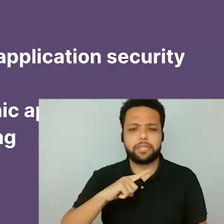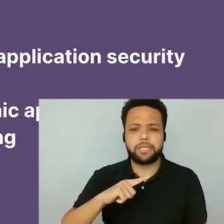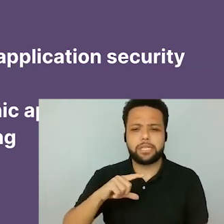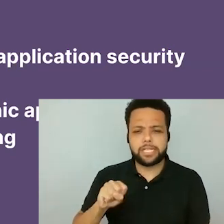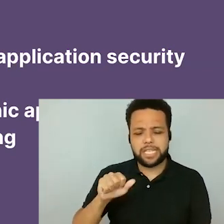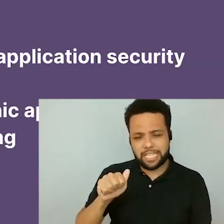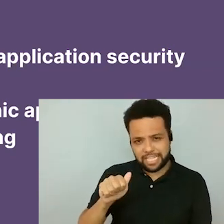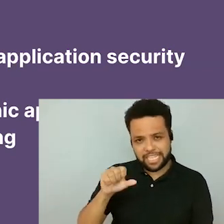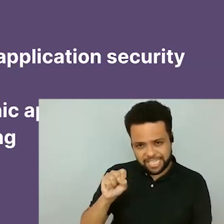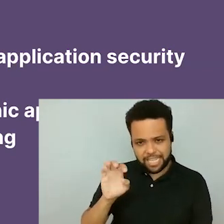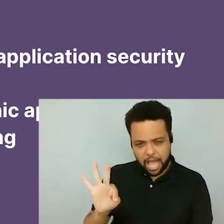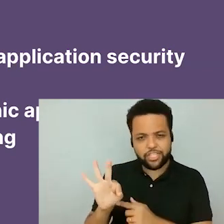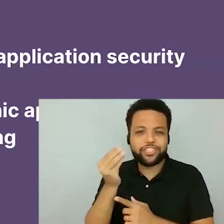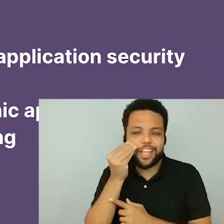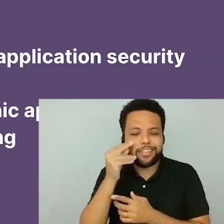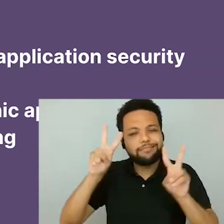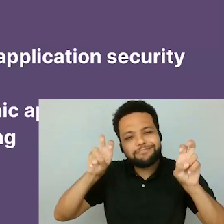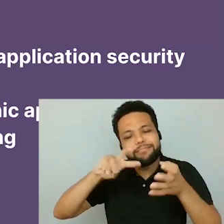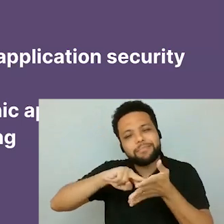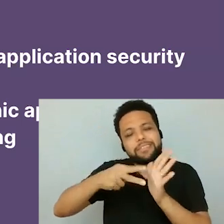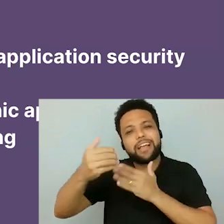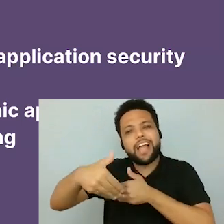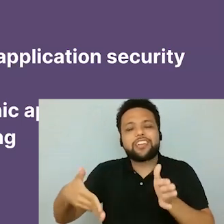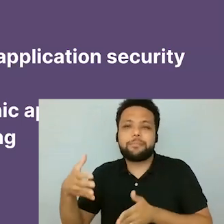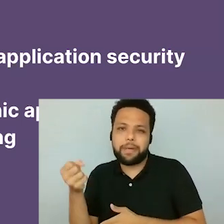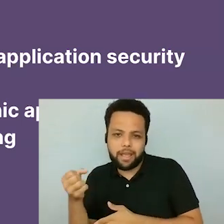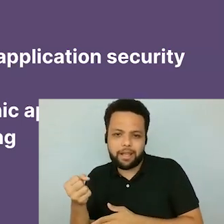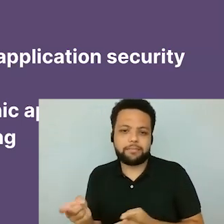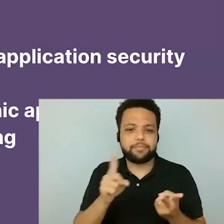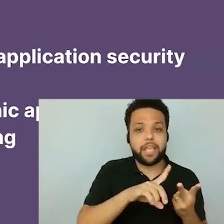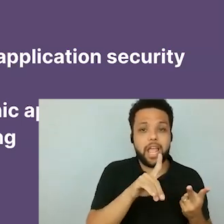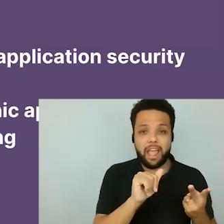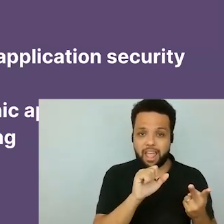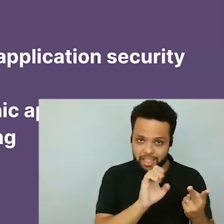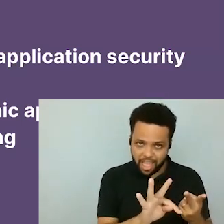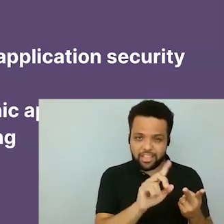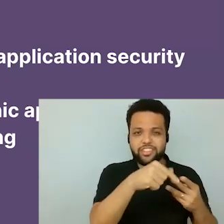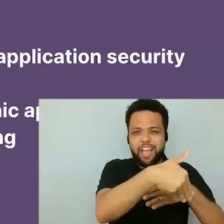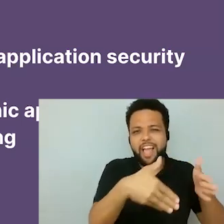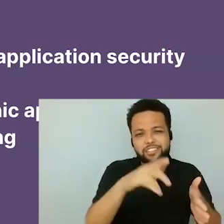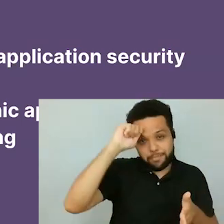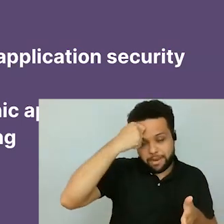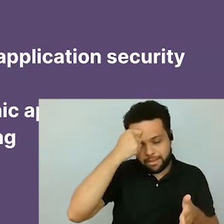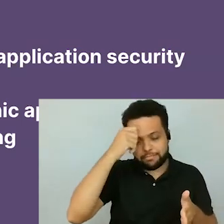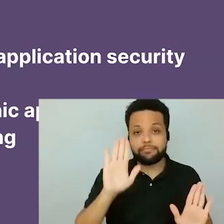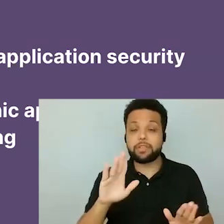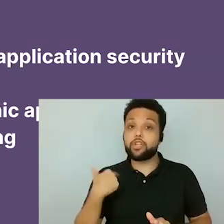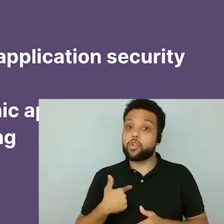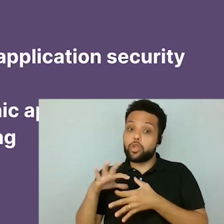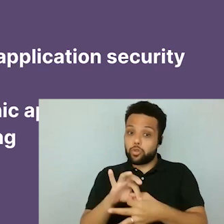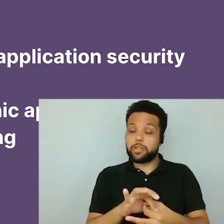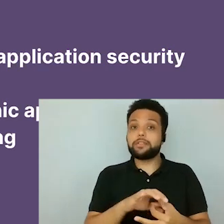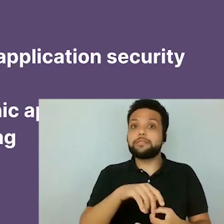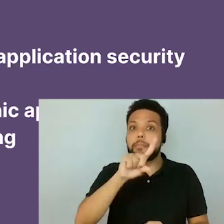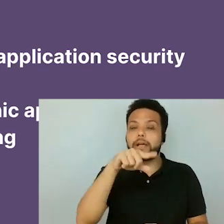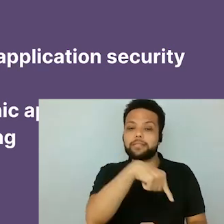testes caixa branca, e os testes DASH, que seriam testes caixa preta. No nosso contexto, implantamos testes do tipo SASH,